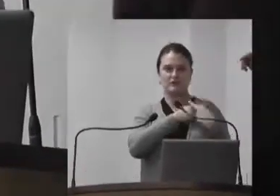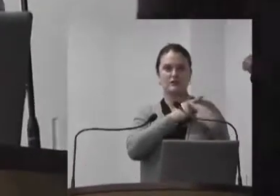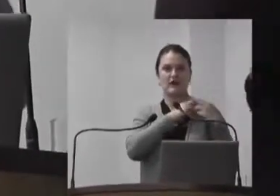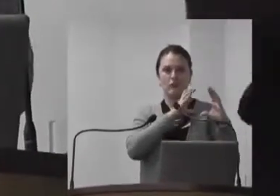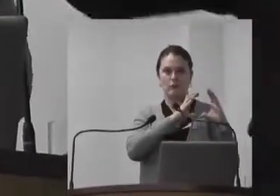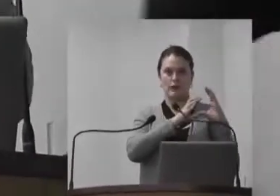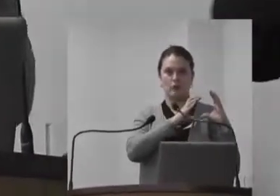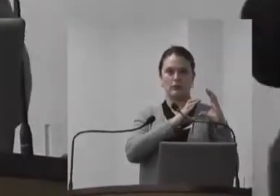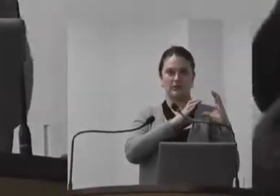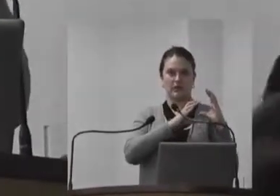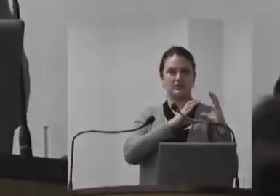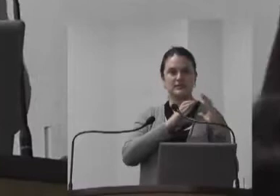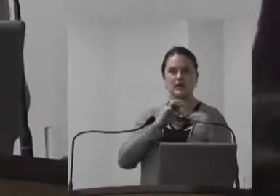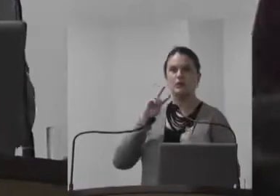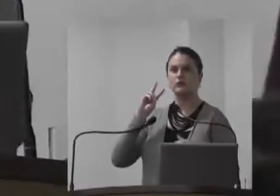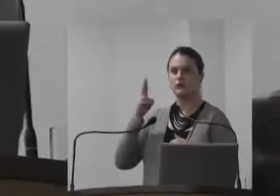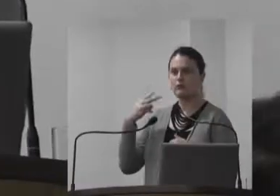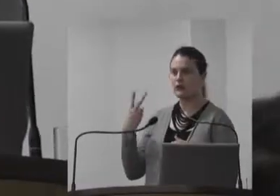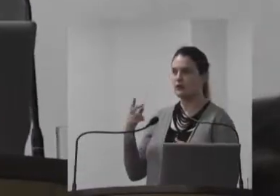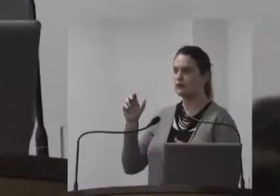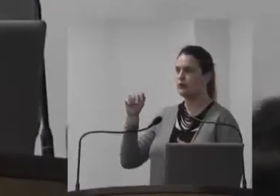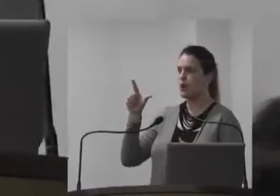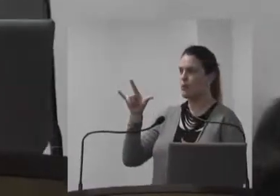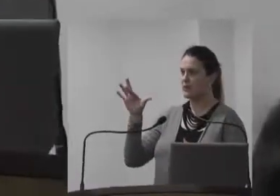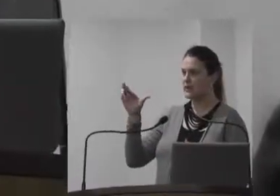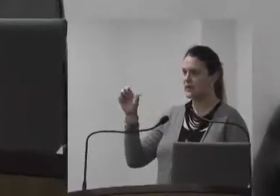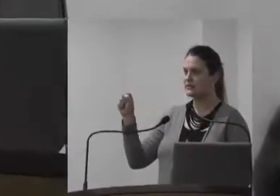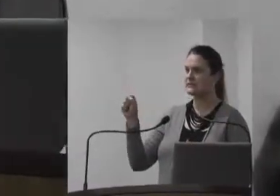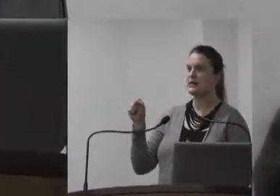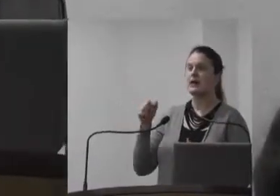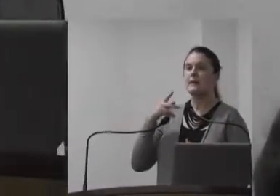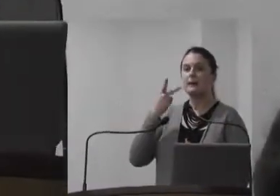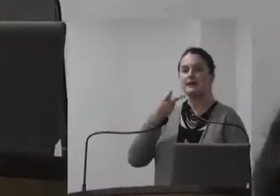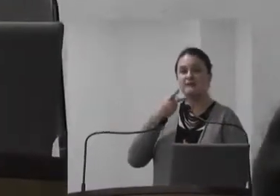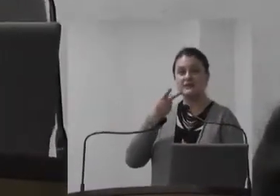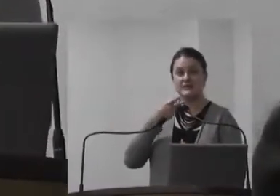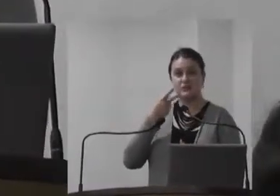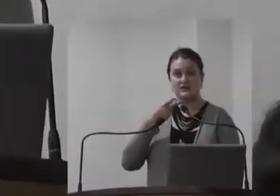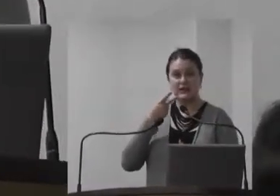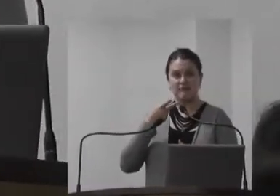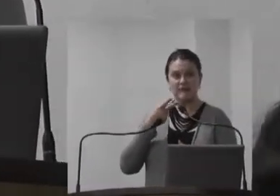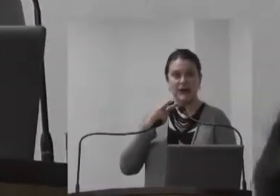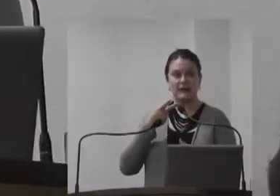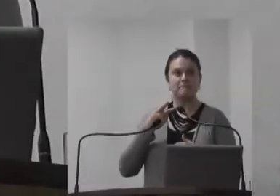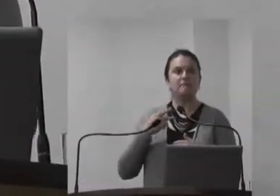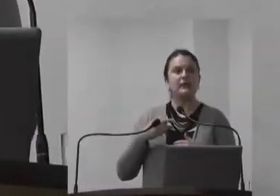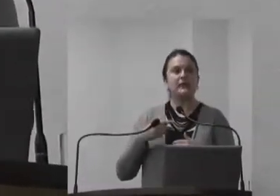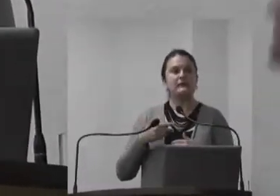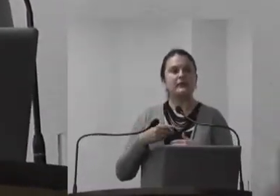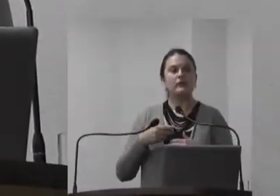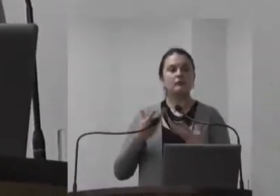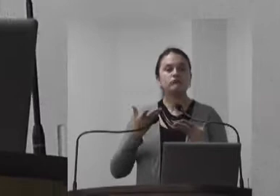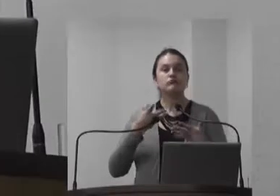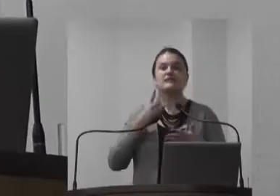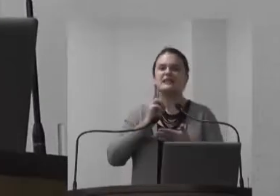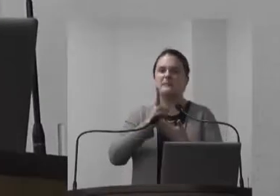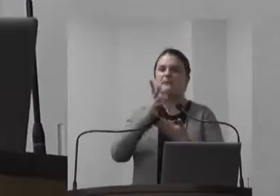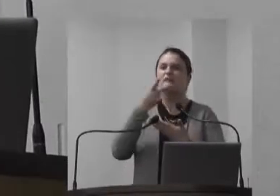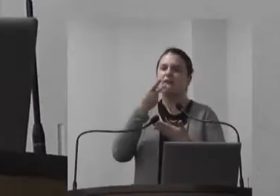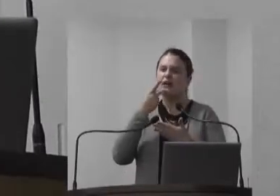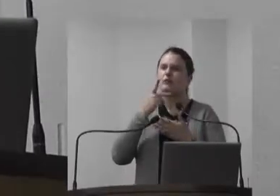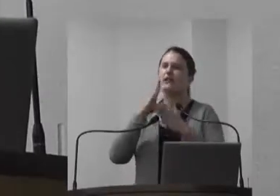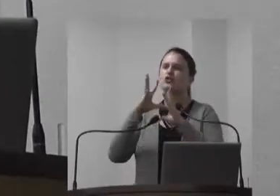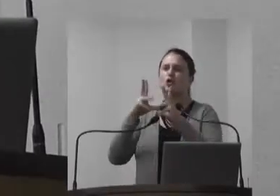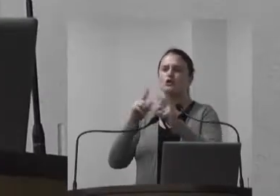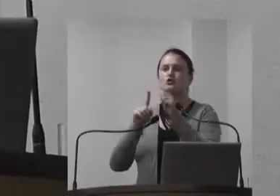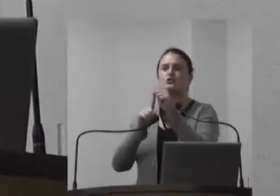com o responsável pela comunicação e com o vereador Almires, para estar fazendo essa fala. Então,